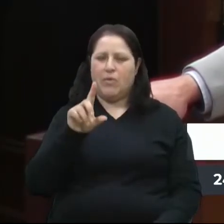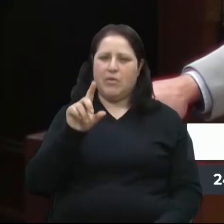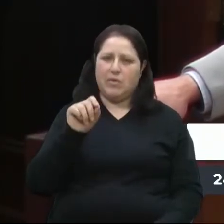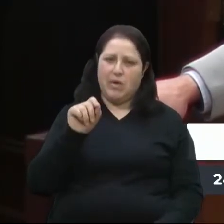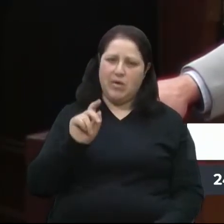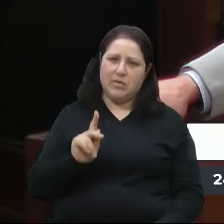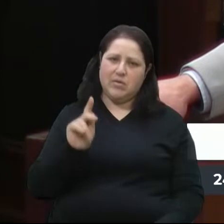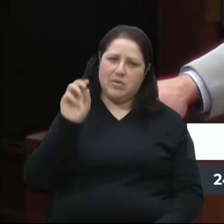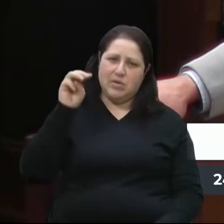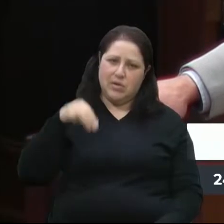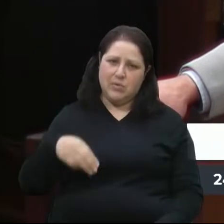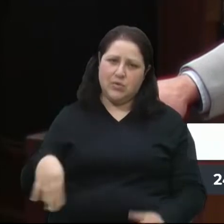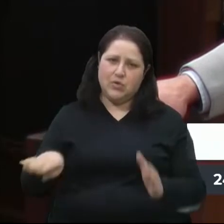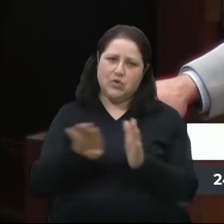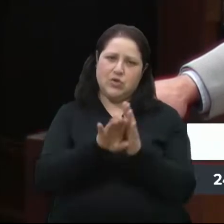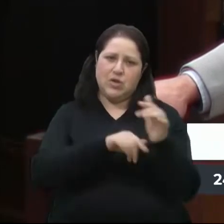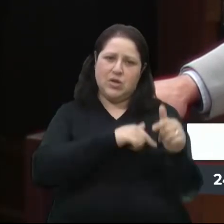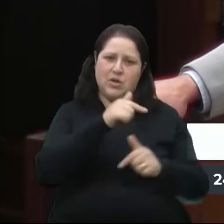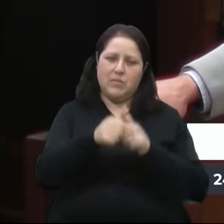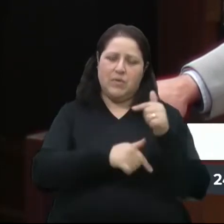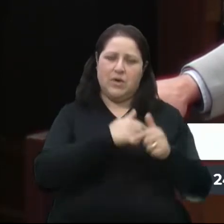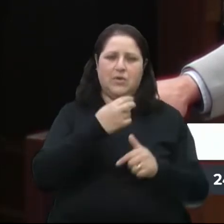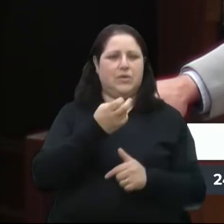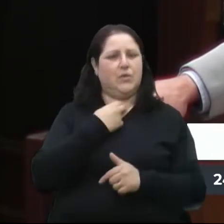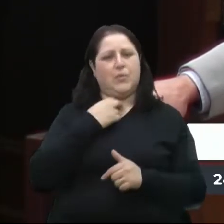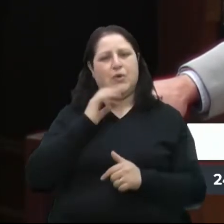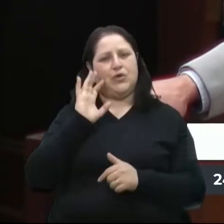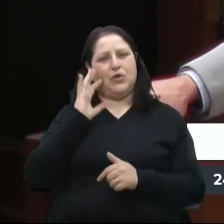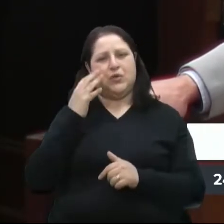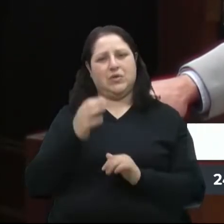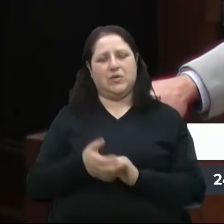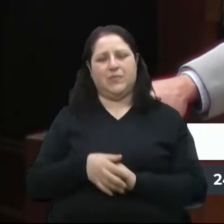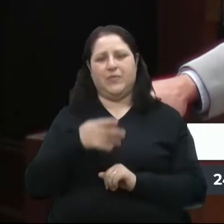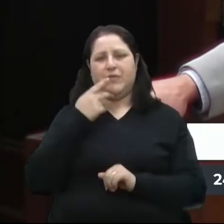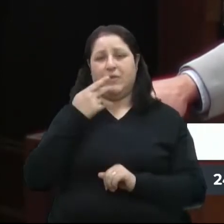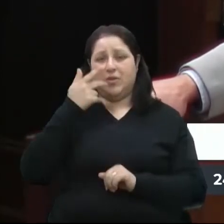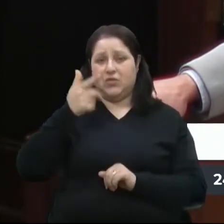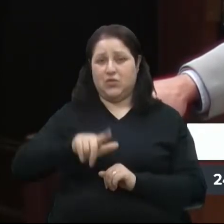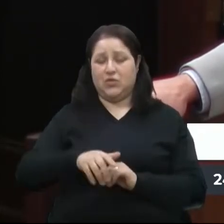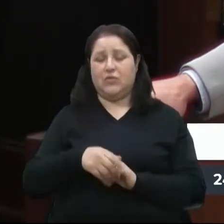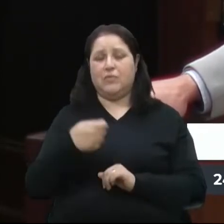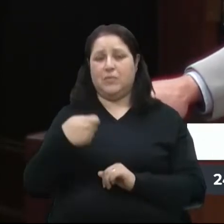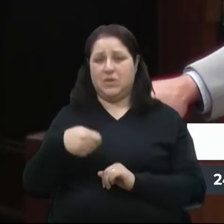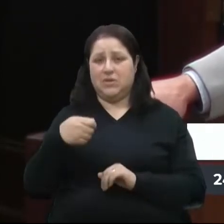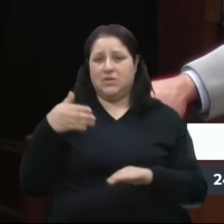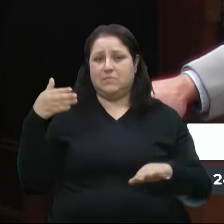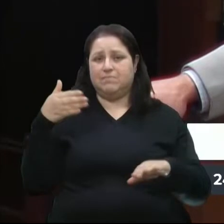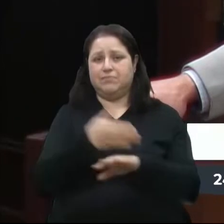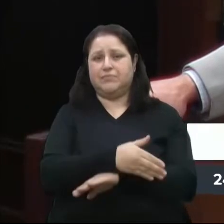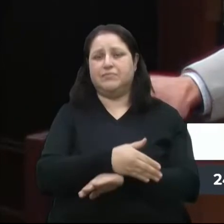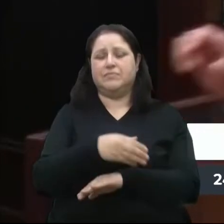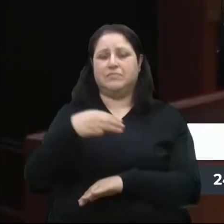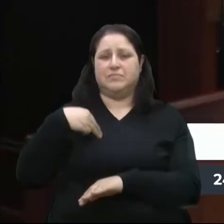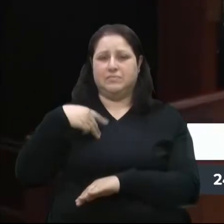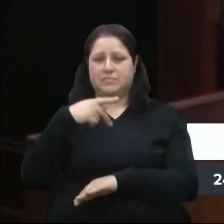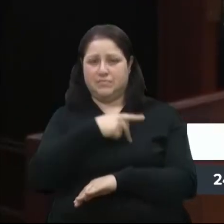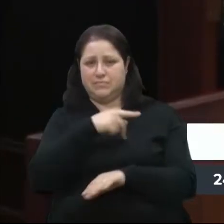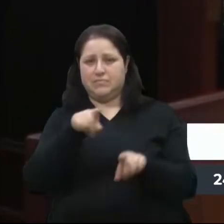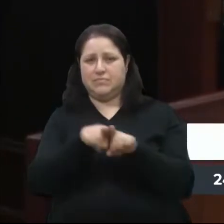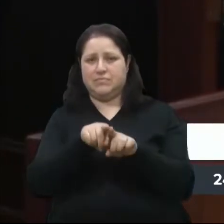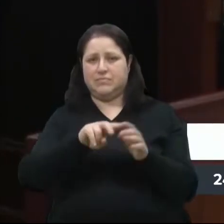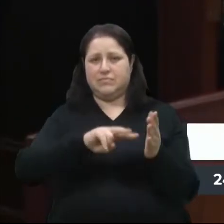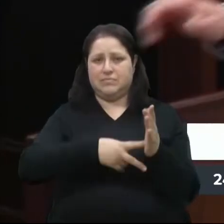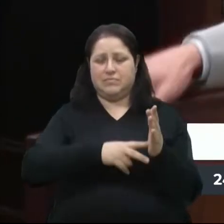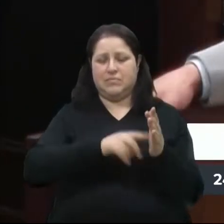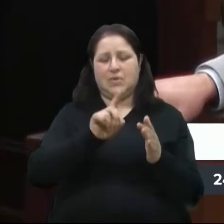acontecer. Reforço que o Ministério Público tem que intervir, sim, os sindicatos, não é somente para ir